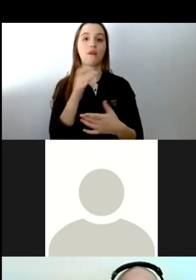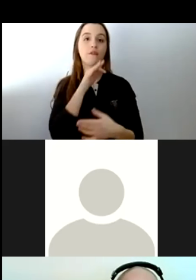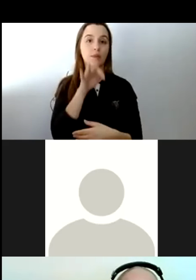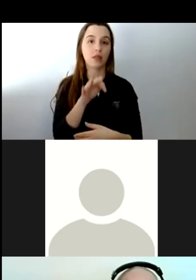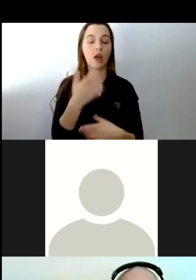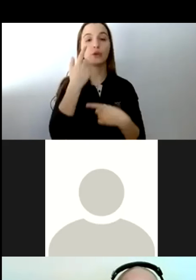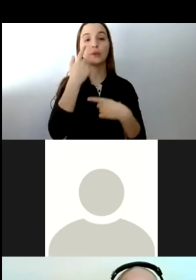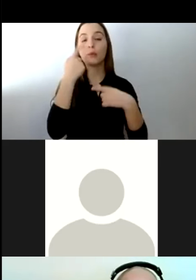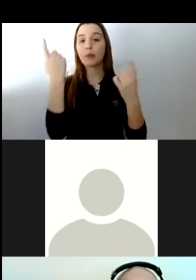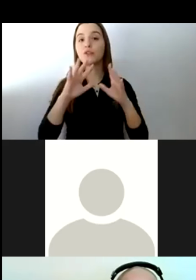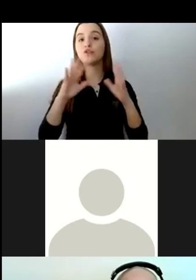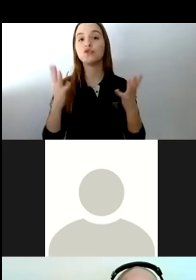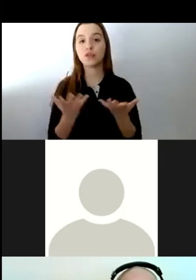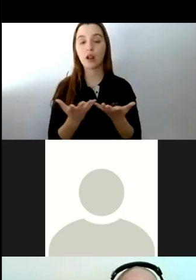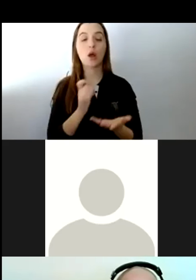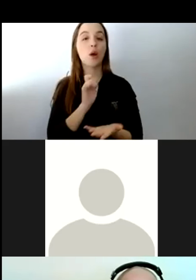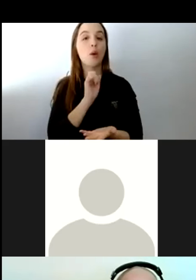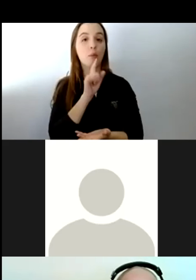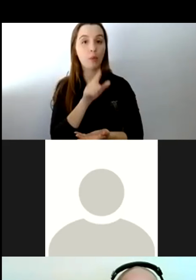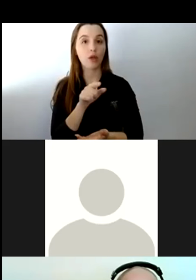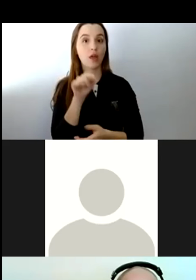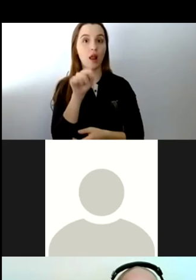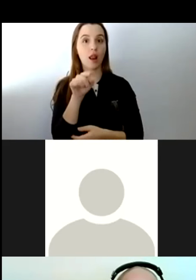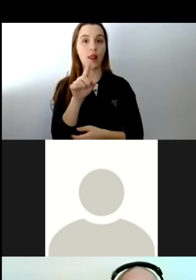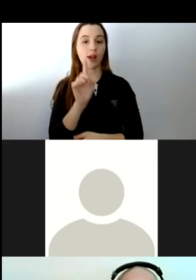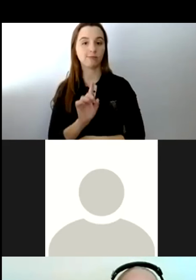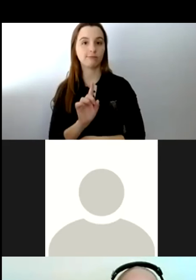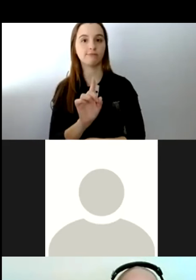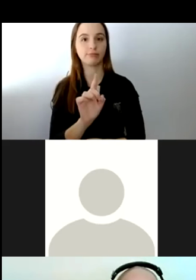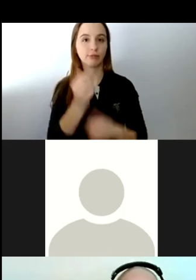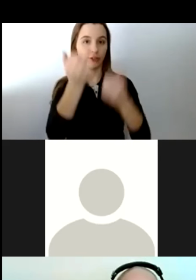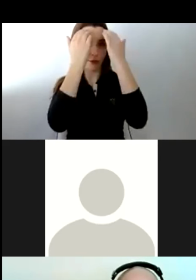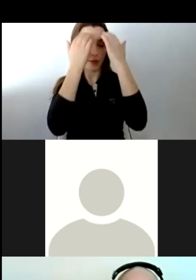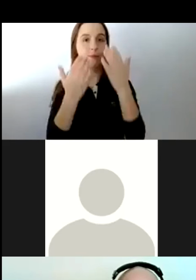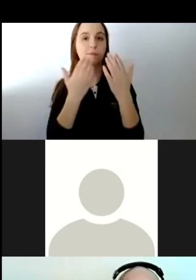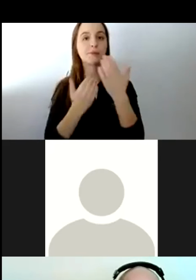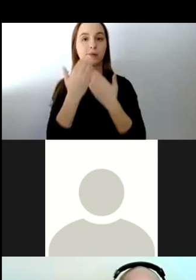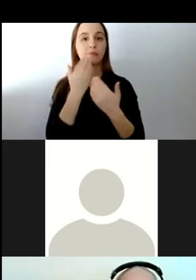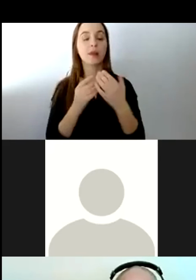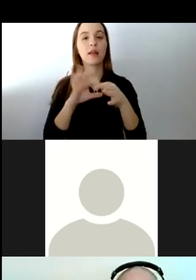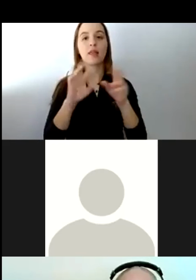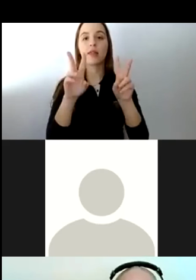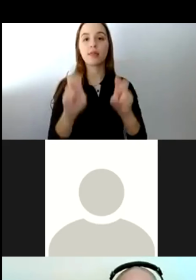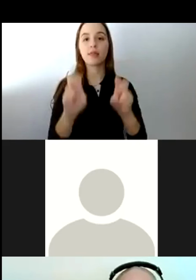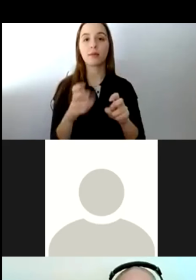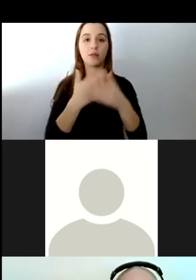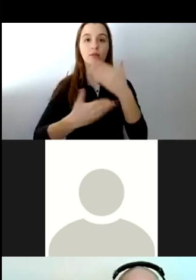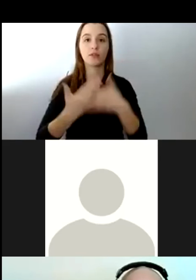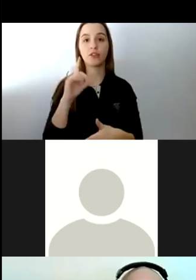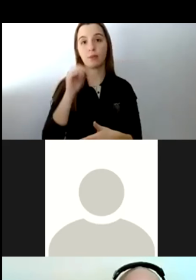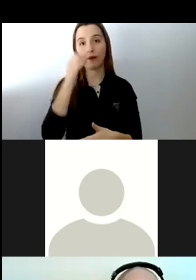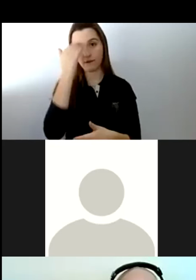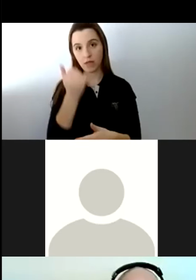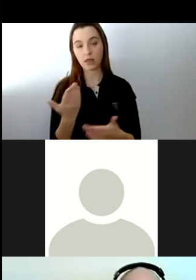em geral, pode obter informação sobre temáticas da deficiência e incapacidade